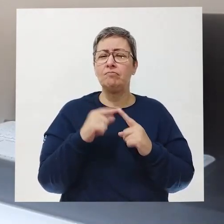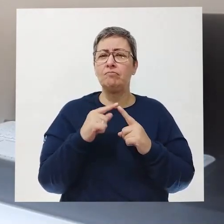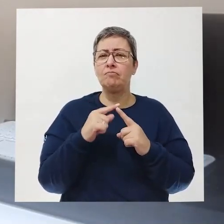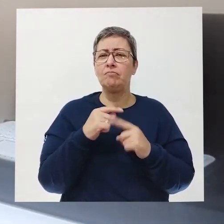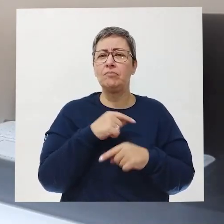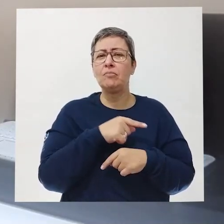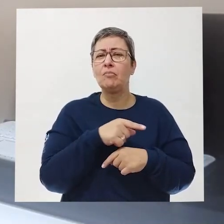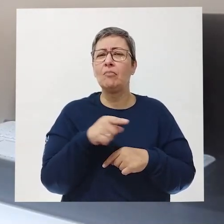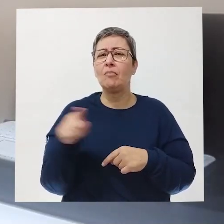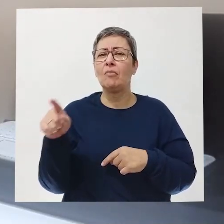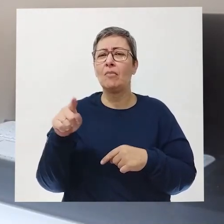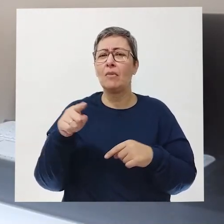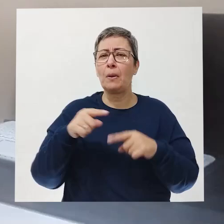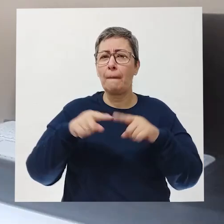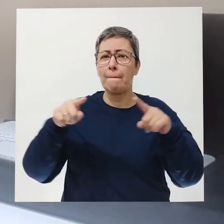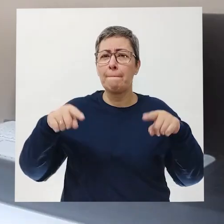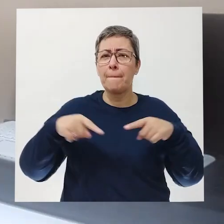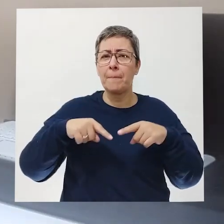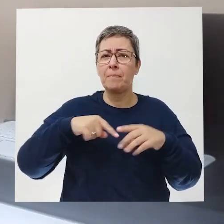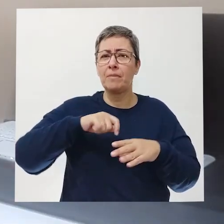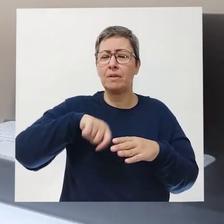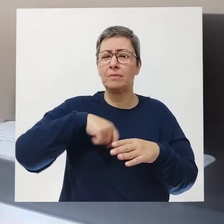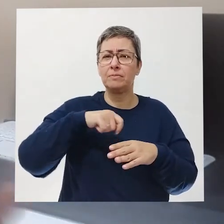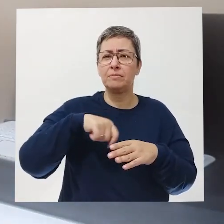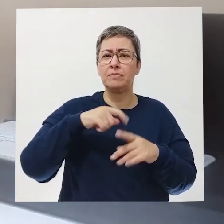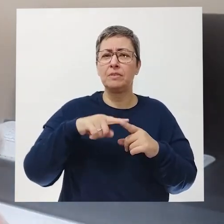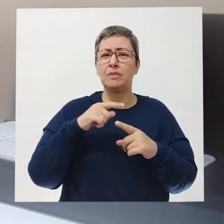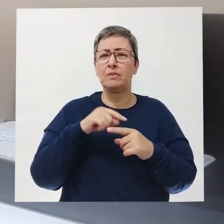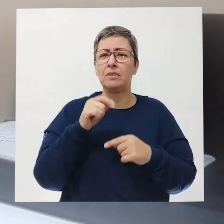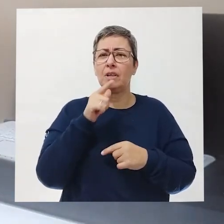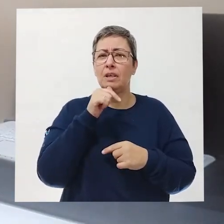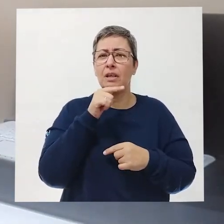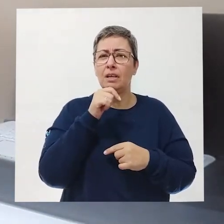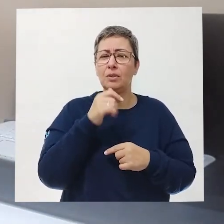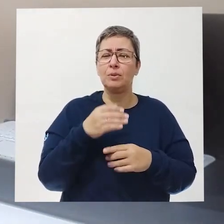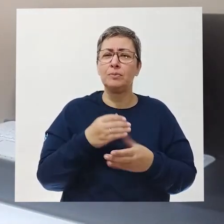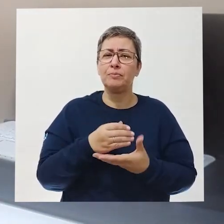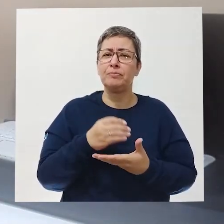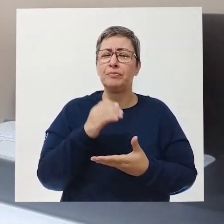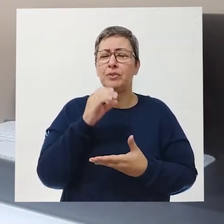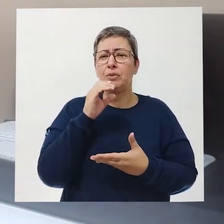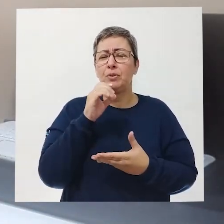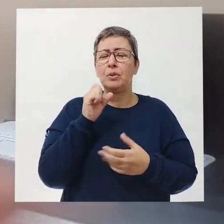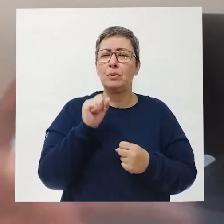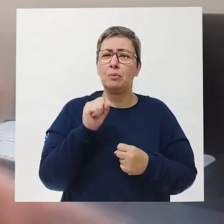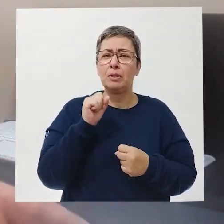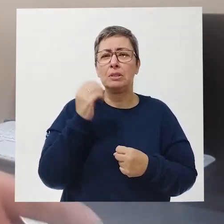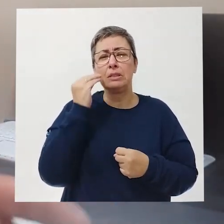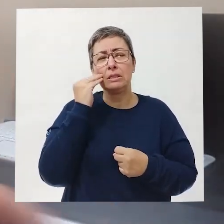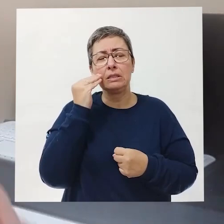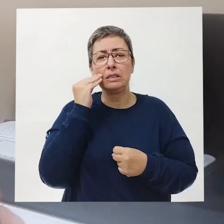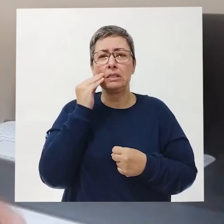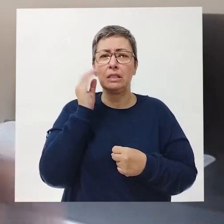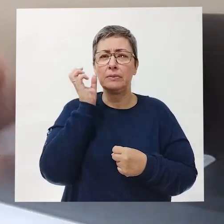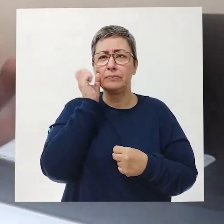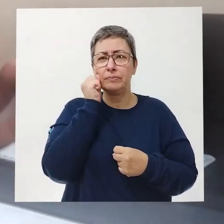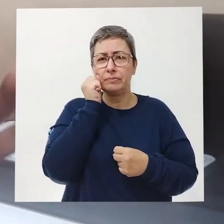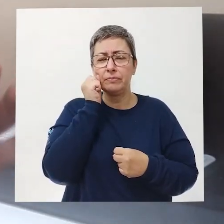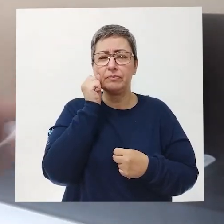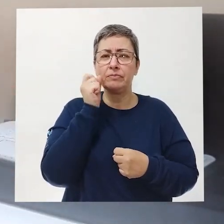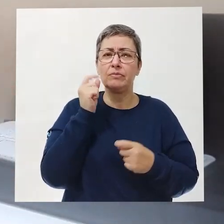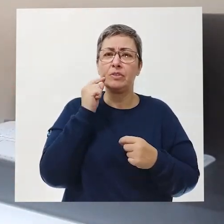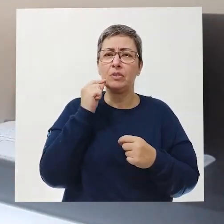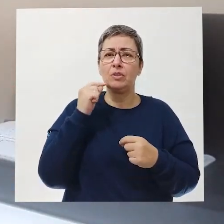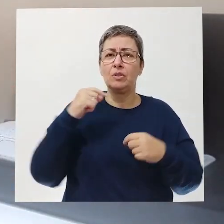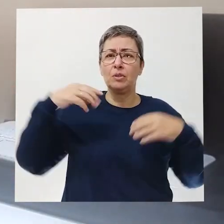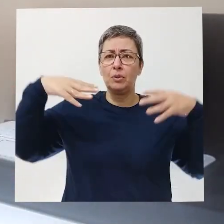resolve ir até a cozinha, tomar aquele último copo d'água, né? para poder tentar dormir. Desliga